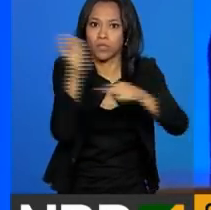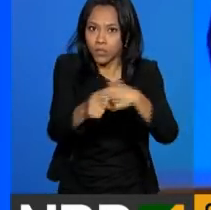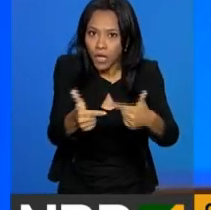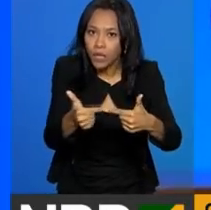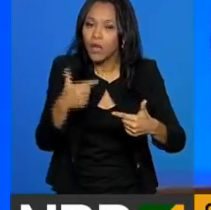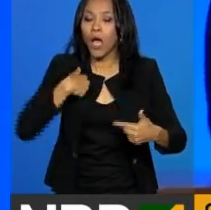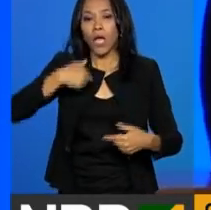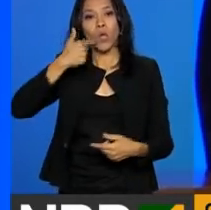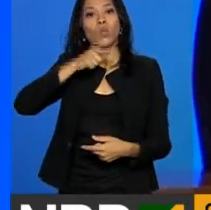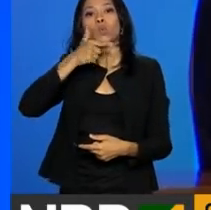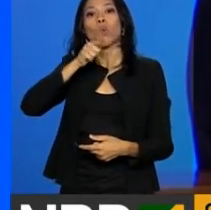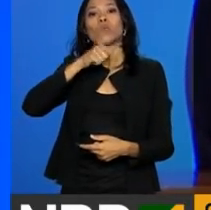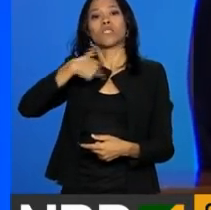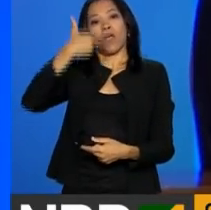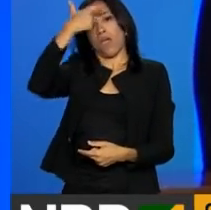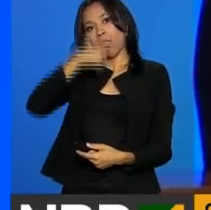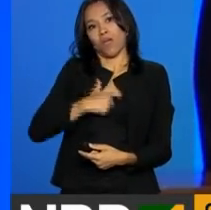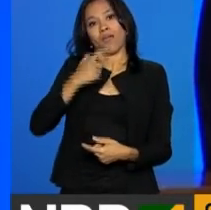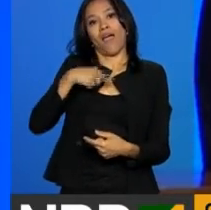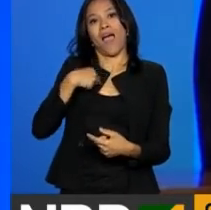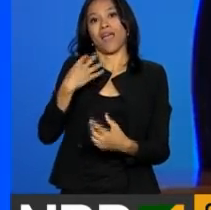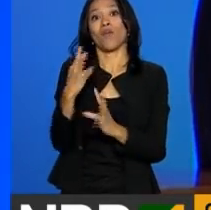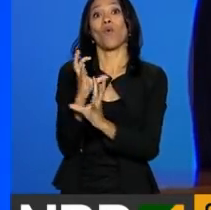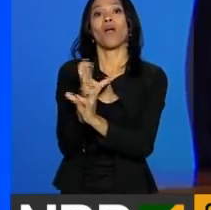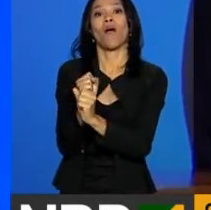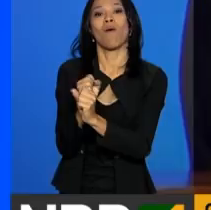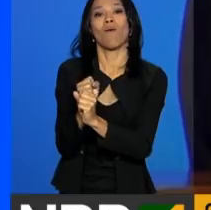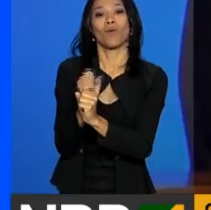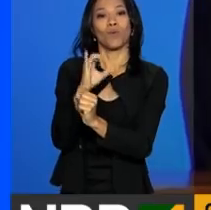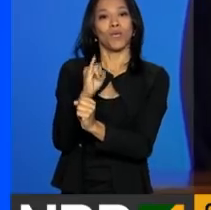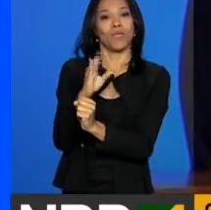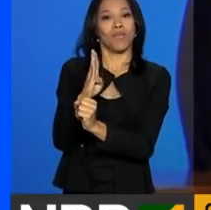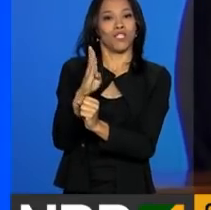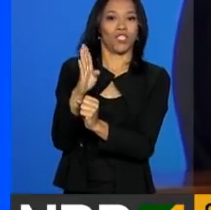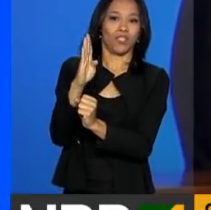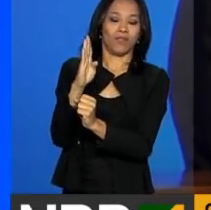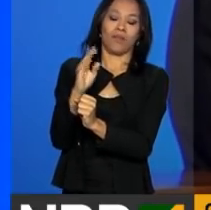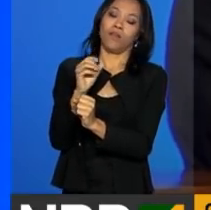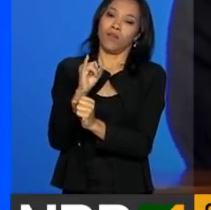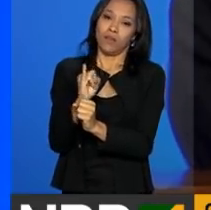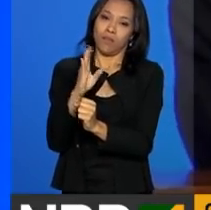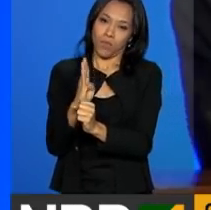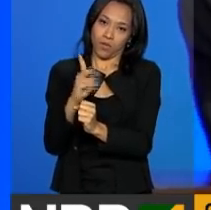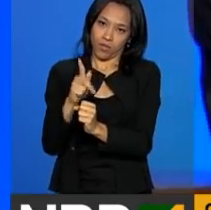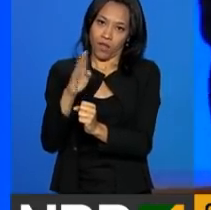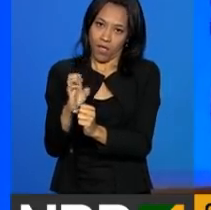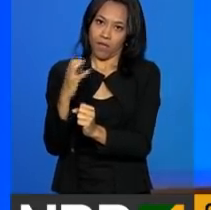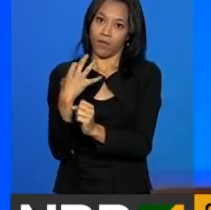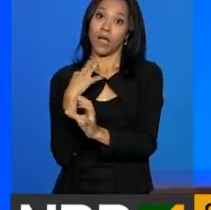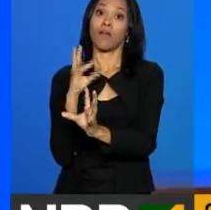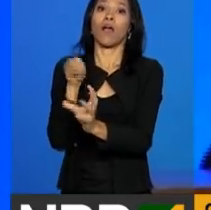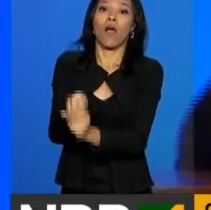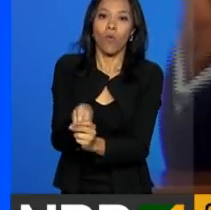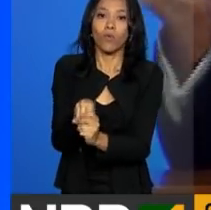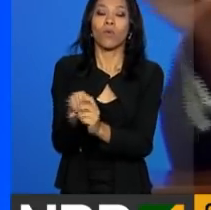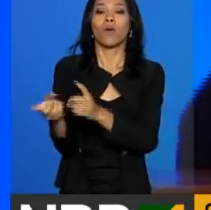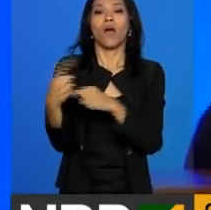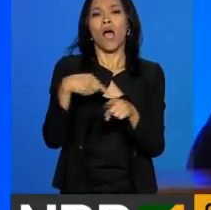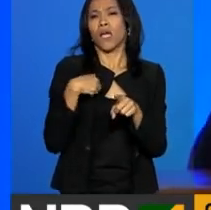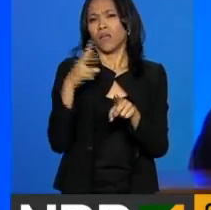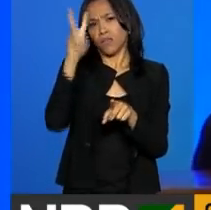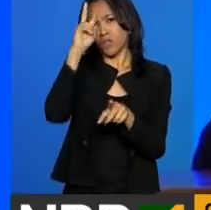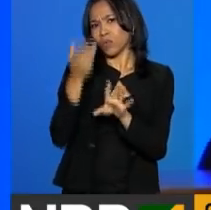consegue emprego isto entra na margem do cálculo do ibge é e eu até fiz uma reunião na segunda feira no feriado entrar